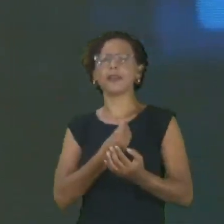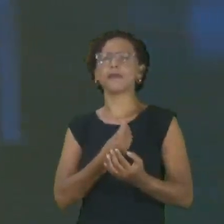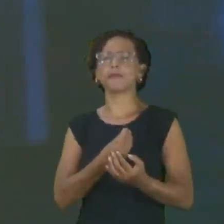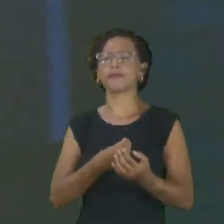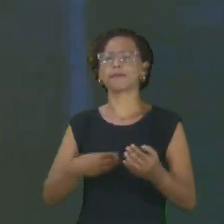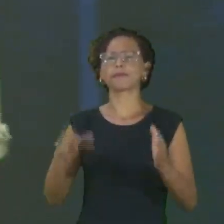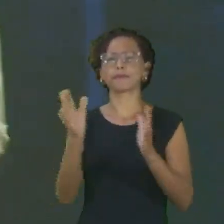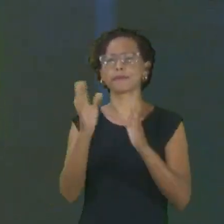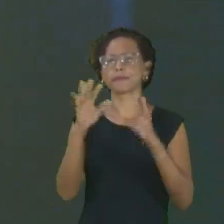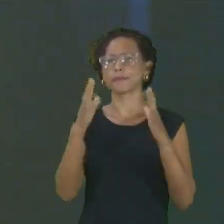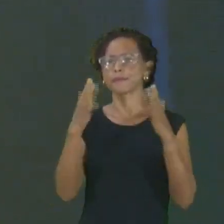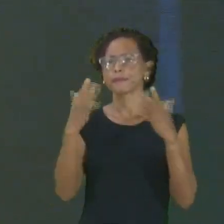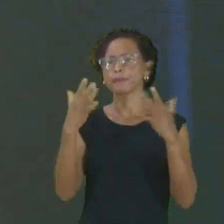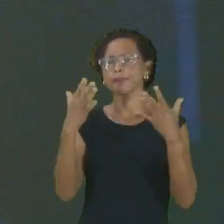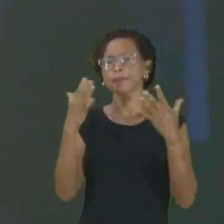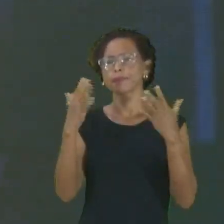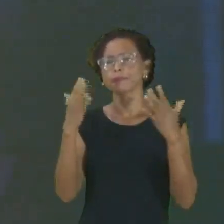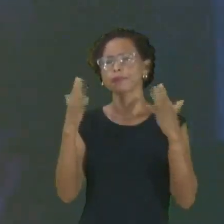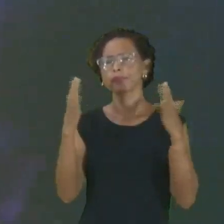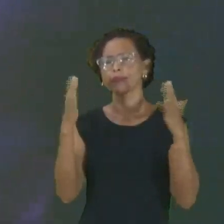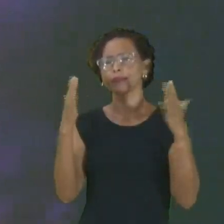ao Senhor por isso.